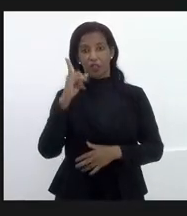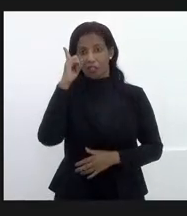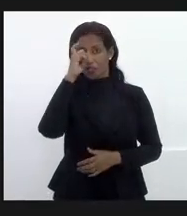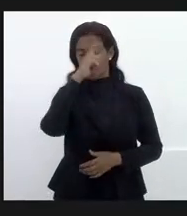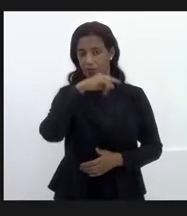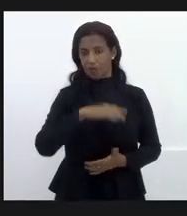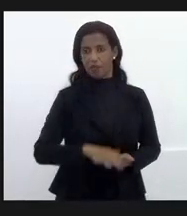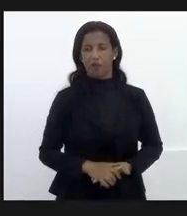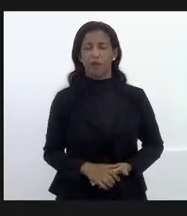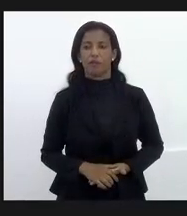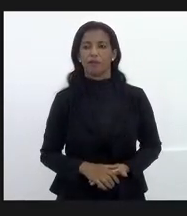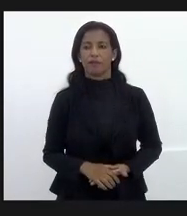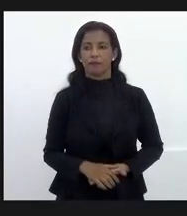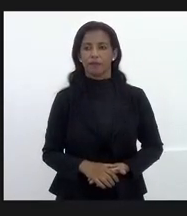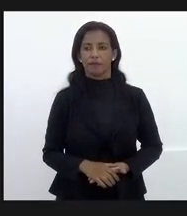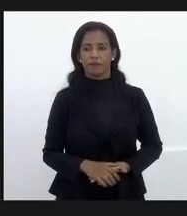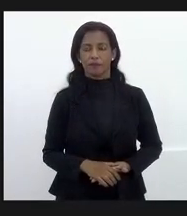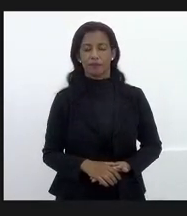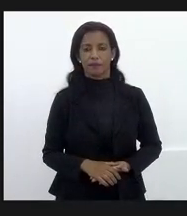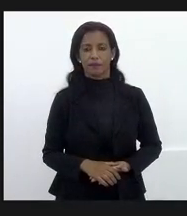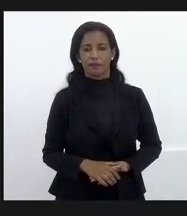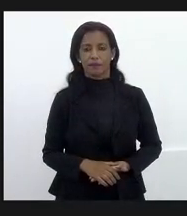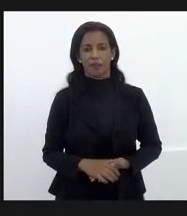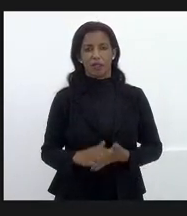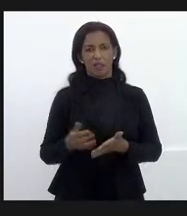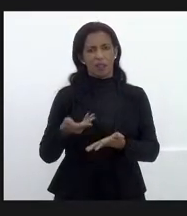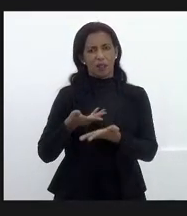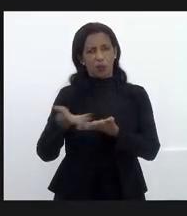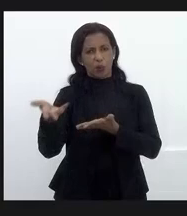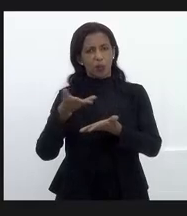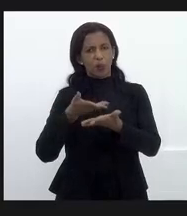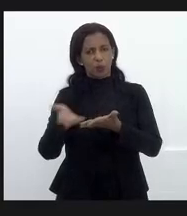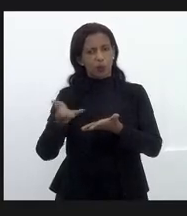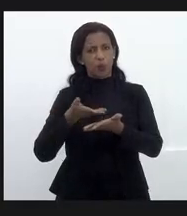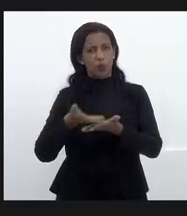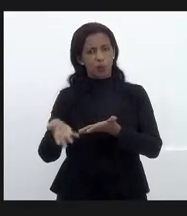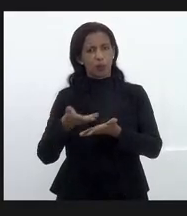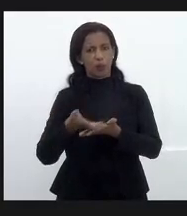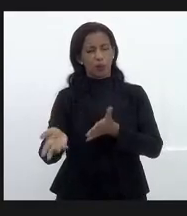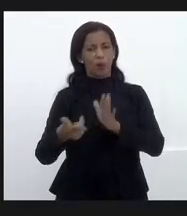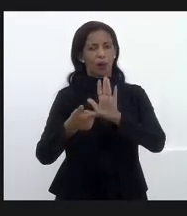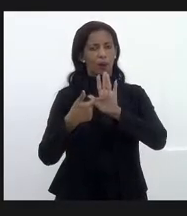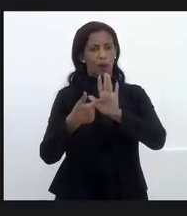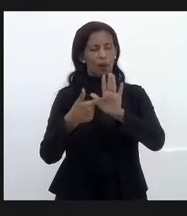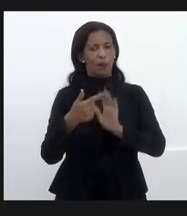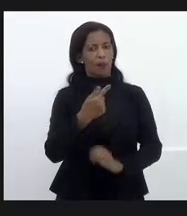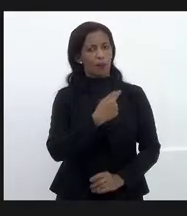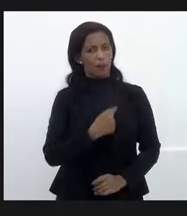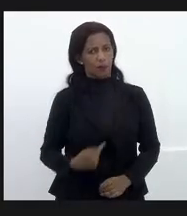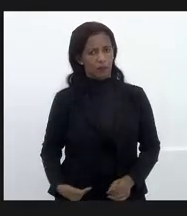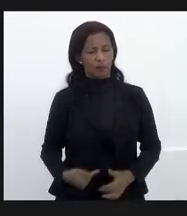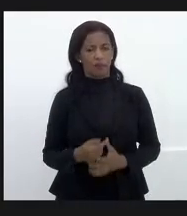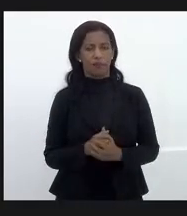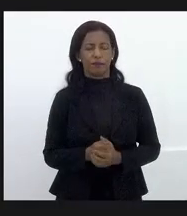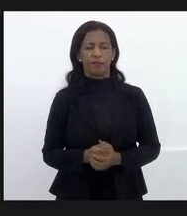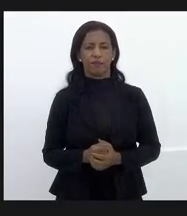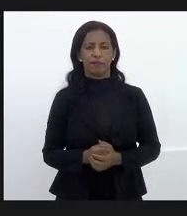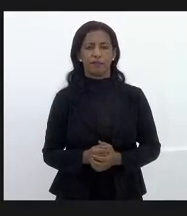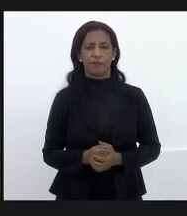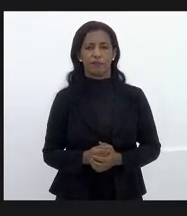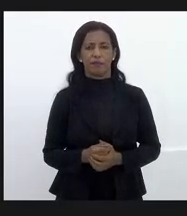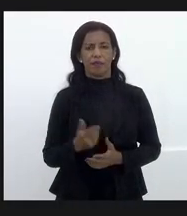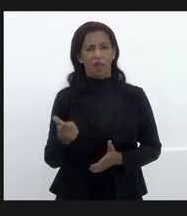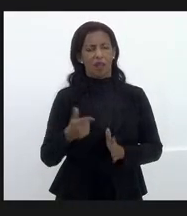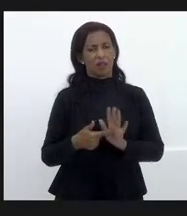difícil né E essa é para as demandas apresentadas pelo governo ela